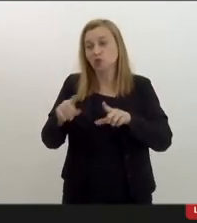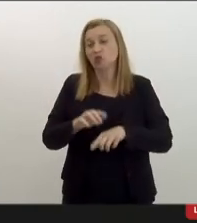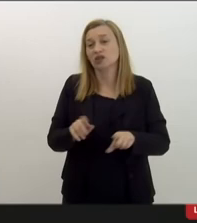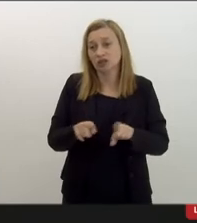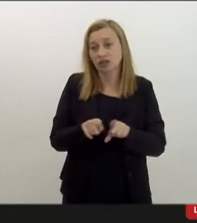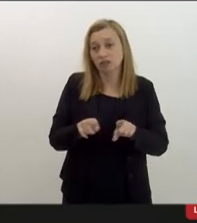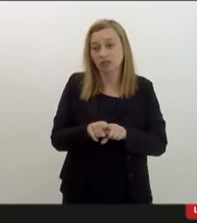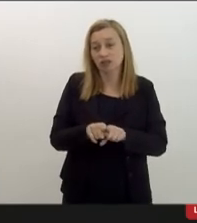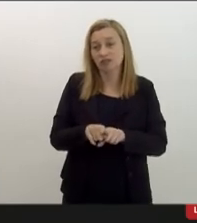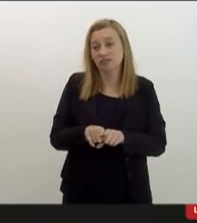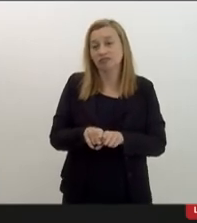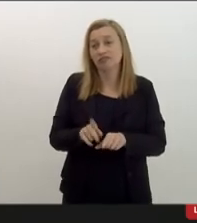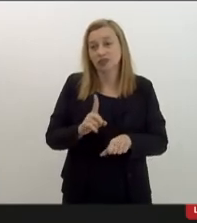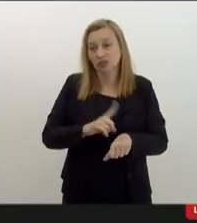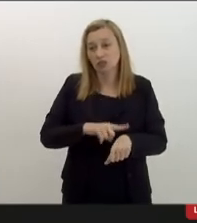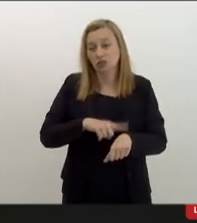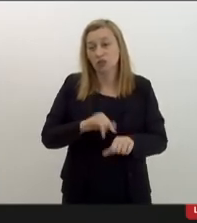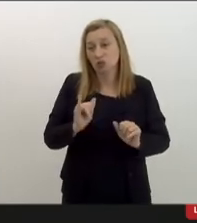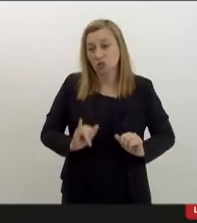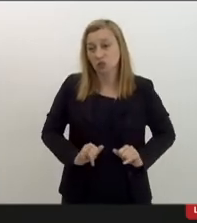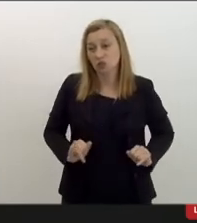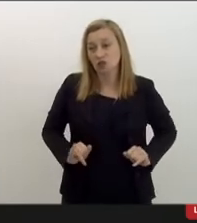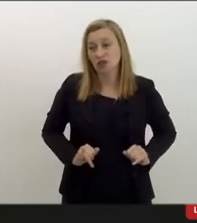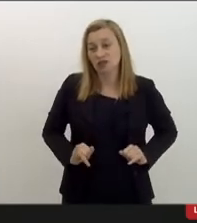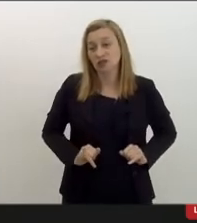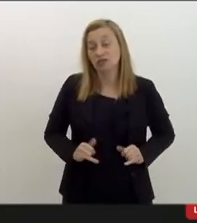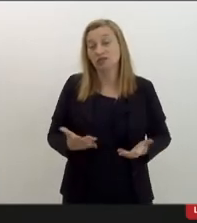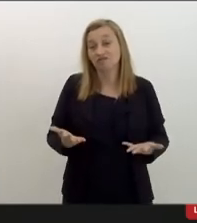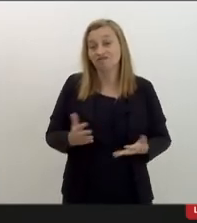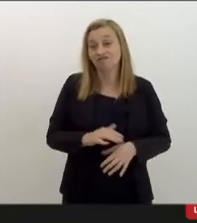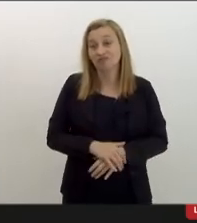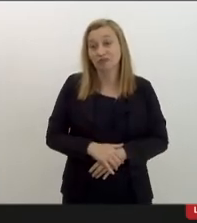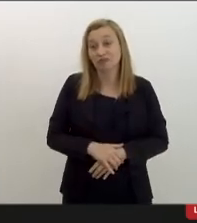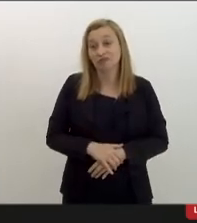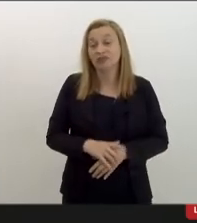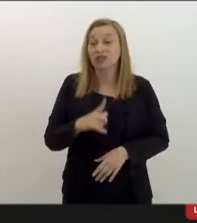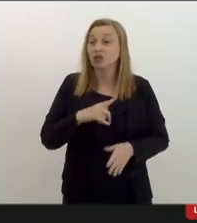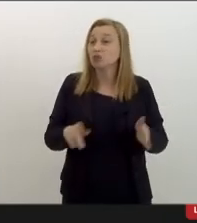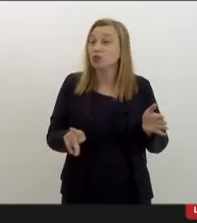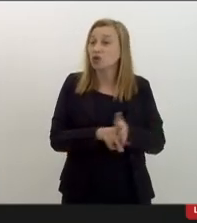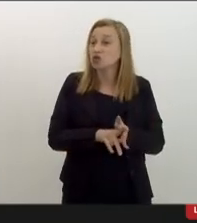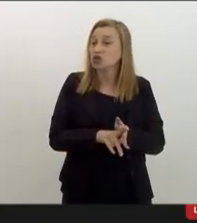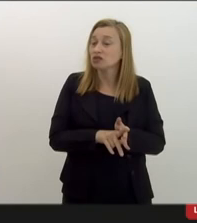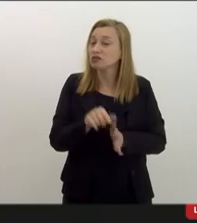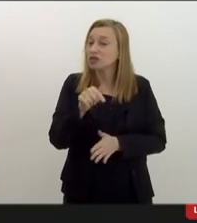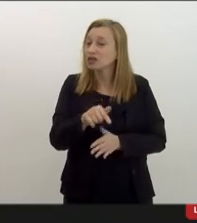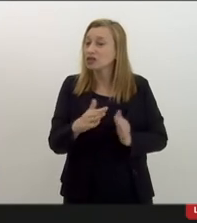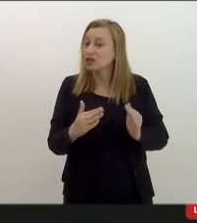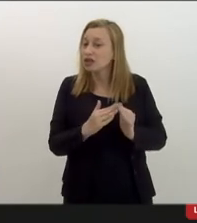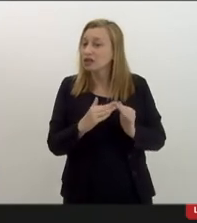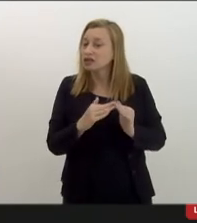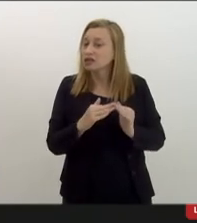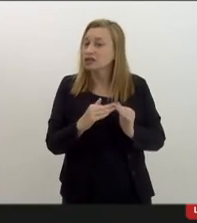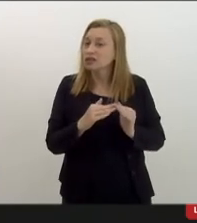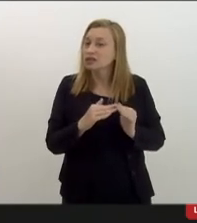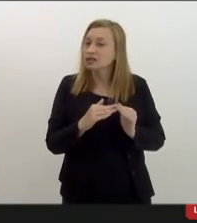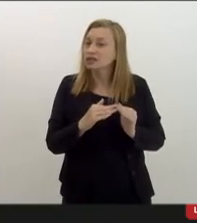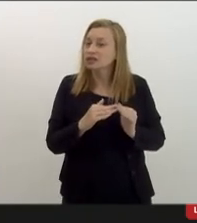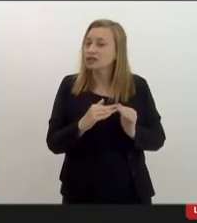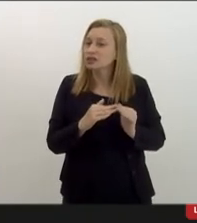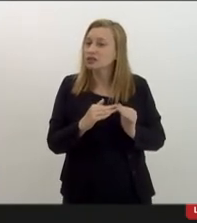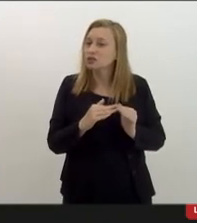para nesse momento sofrendo muito e Inclusive tem um projeto aqui na casa